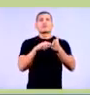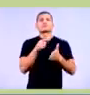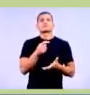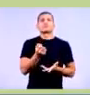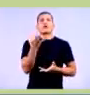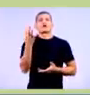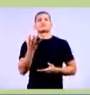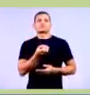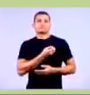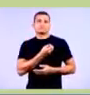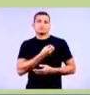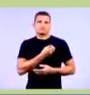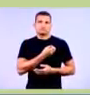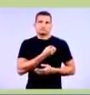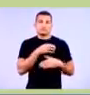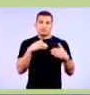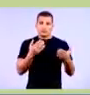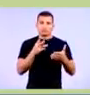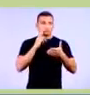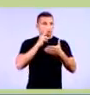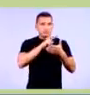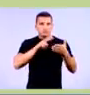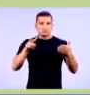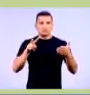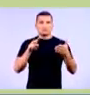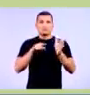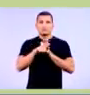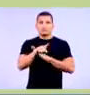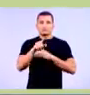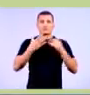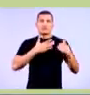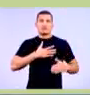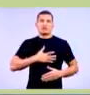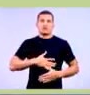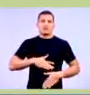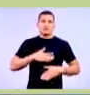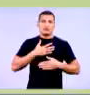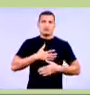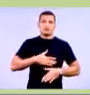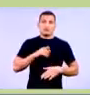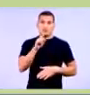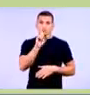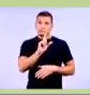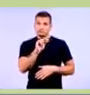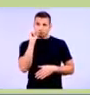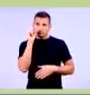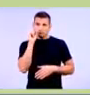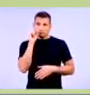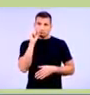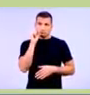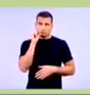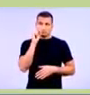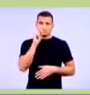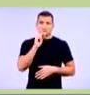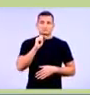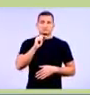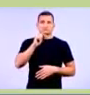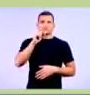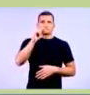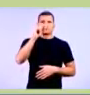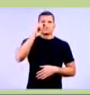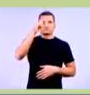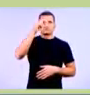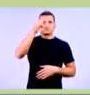Então, leia a pergunta com calma e aí você vai escolher entre das 5